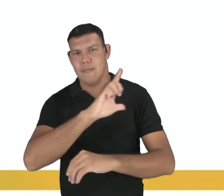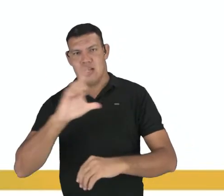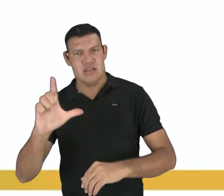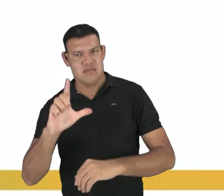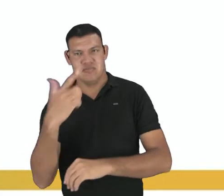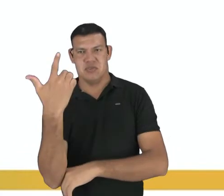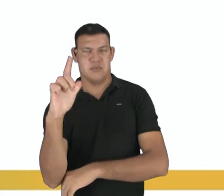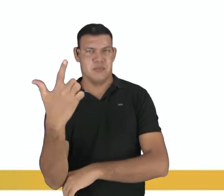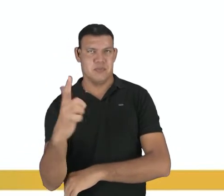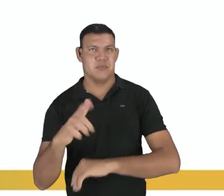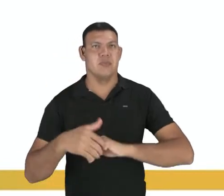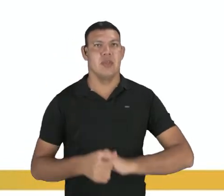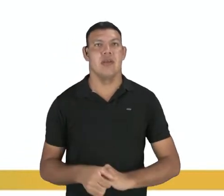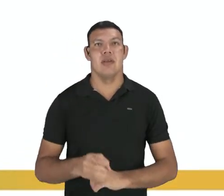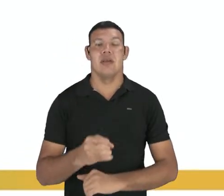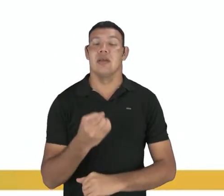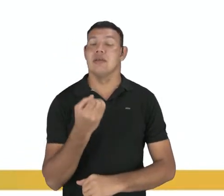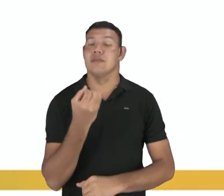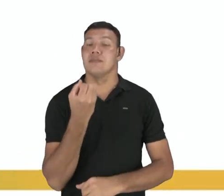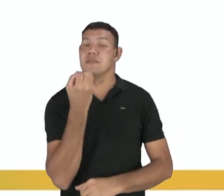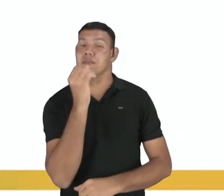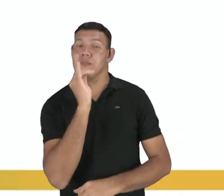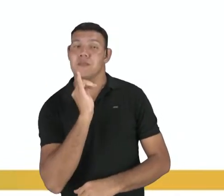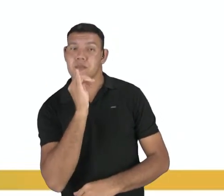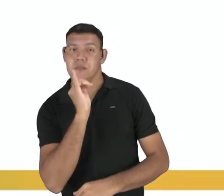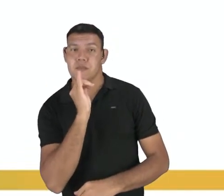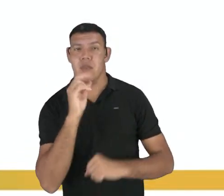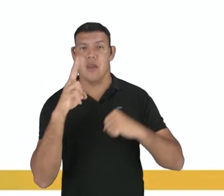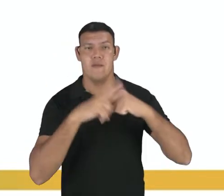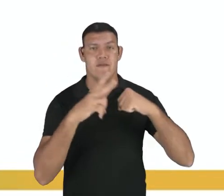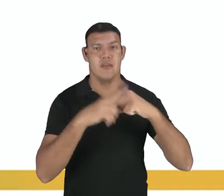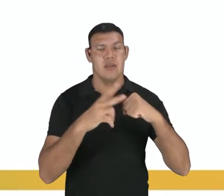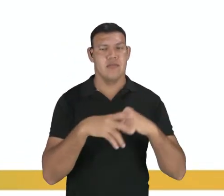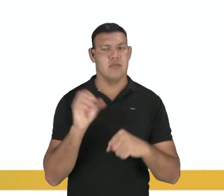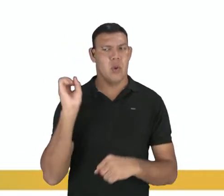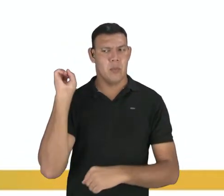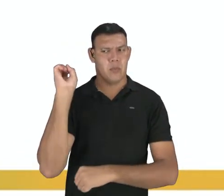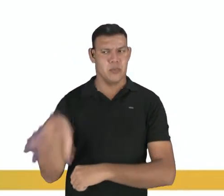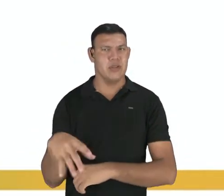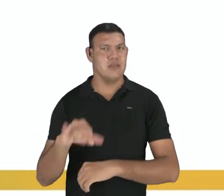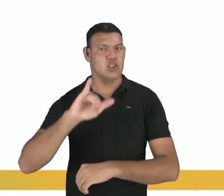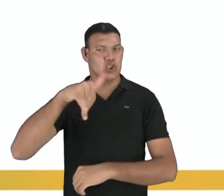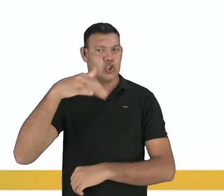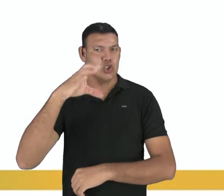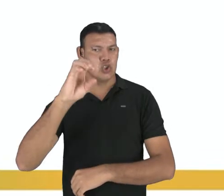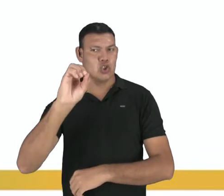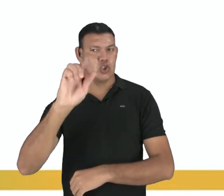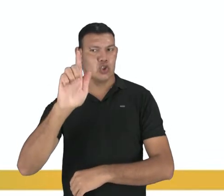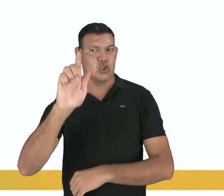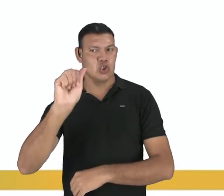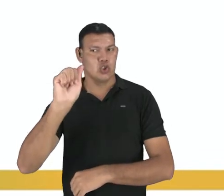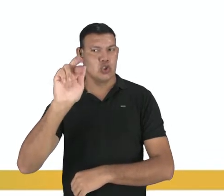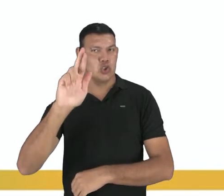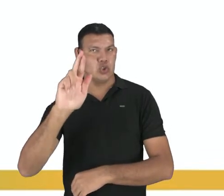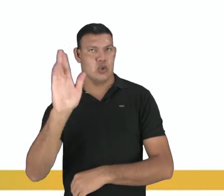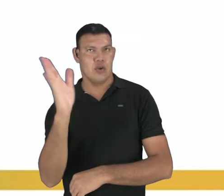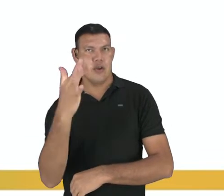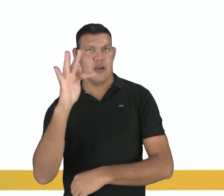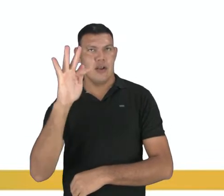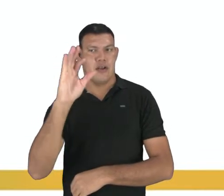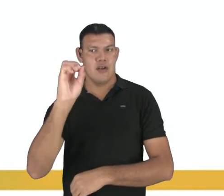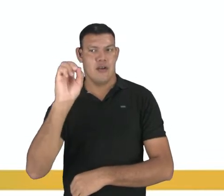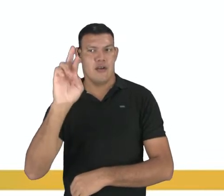o verbo jogar fora. O verbo jogar fora a gente pode equiparar um phrasal